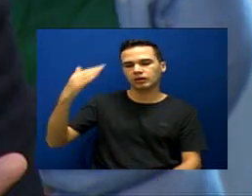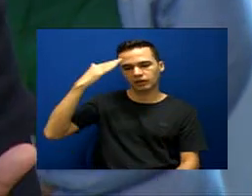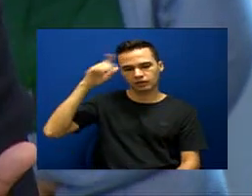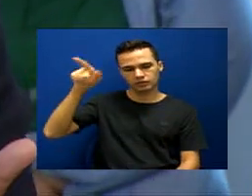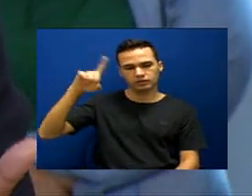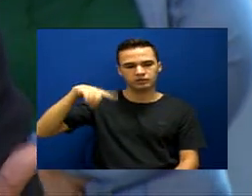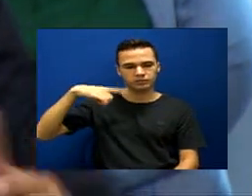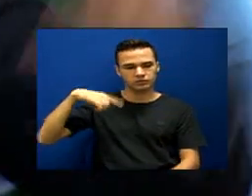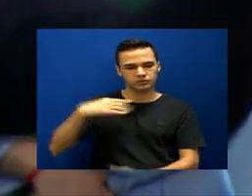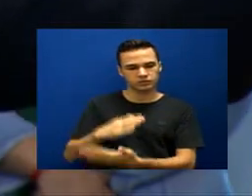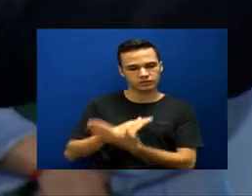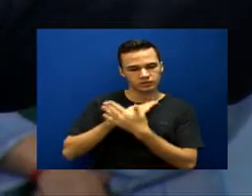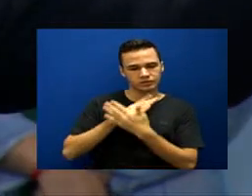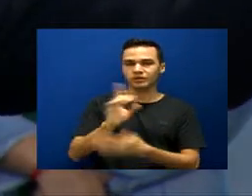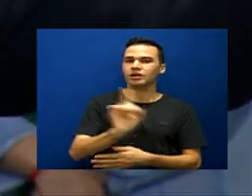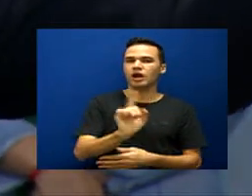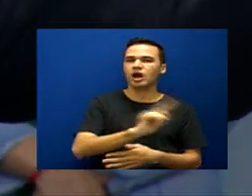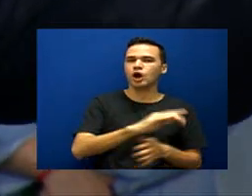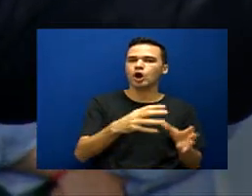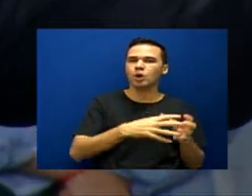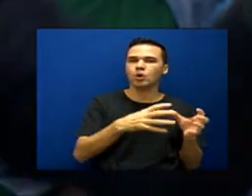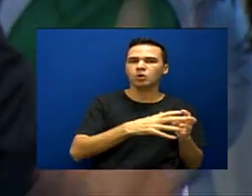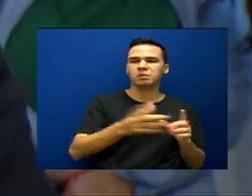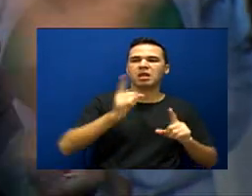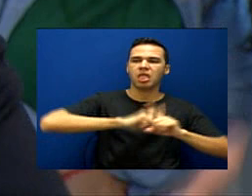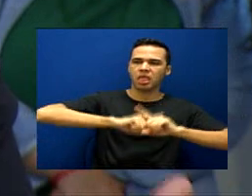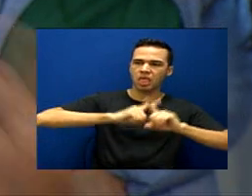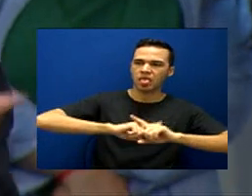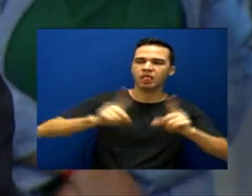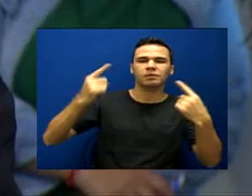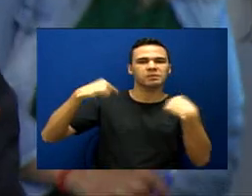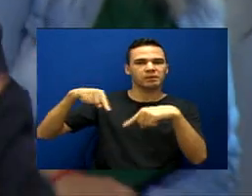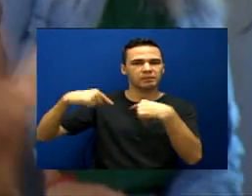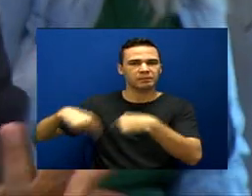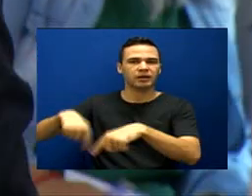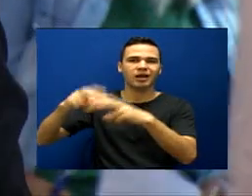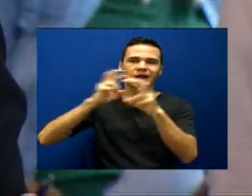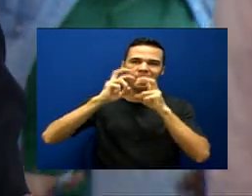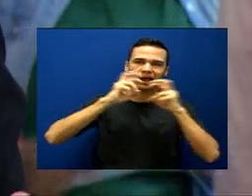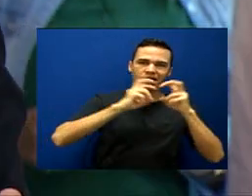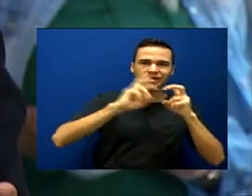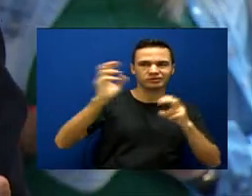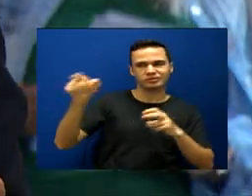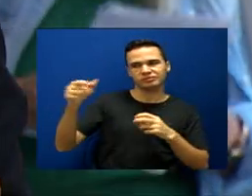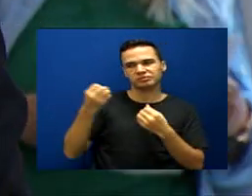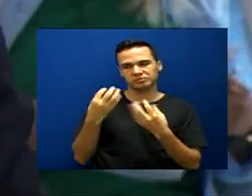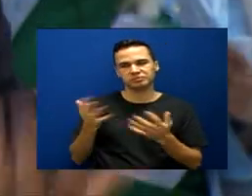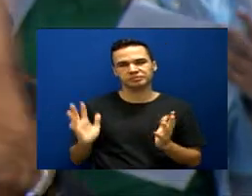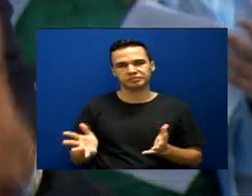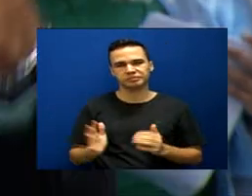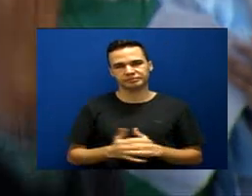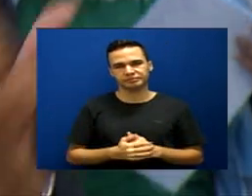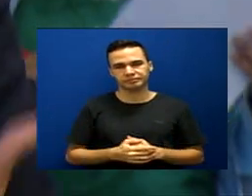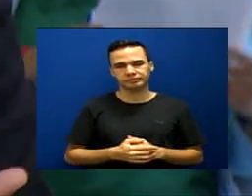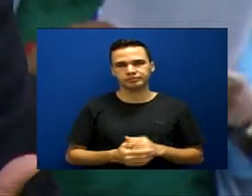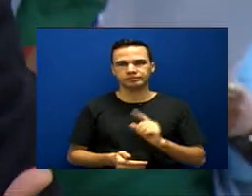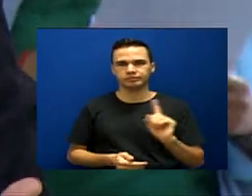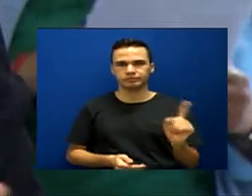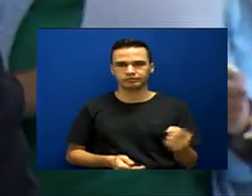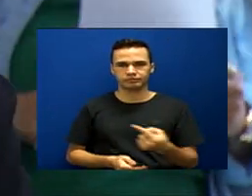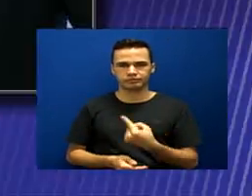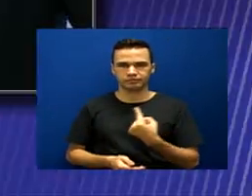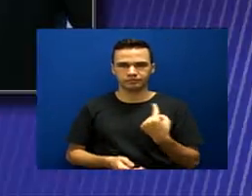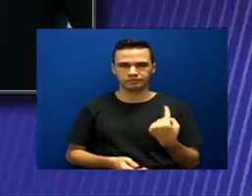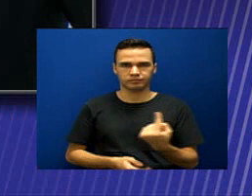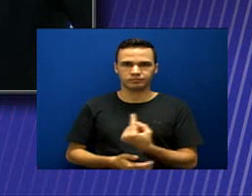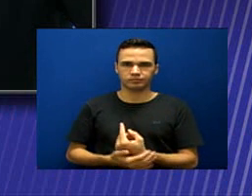o que foi feito. Não, aí vai um grupo de pessoas para denegrir a imagem daquilo que foi feito. É, mas então, vereador, nós temos que relevar. É, mas